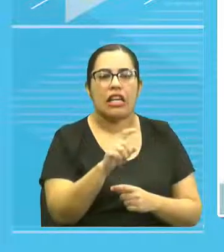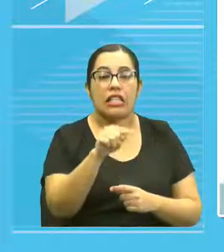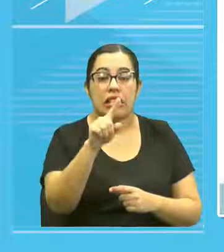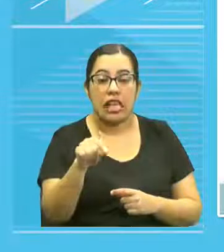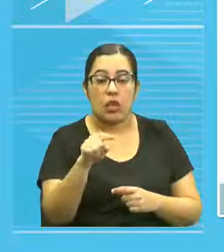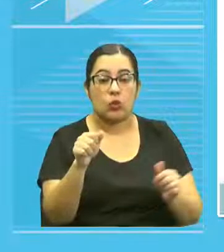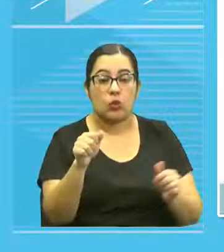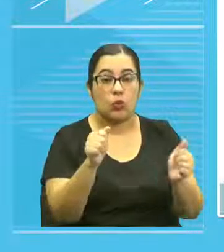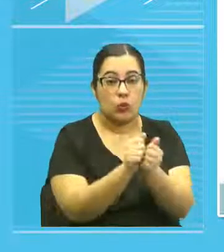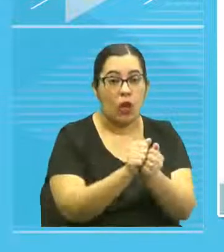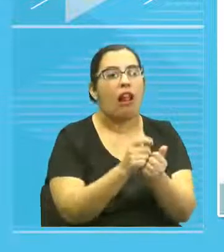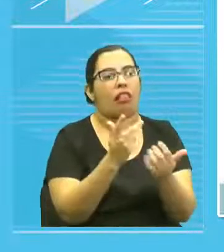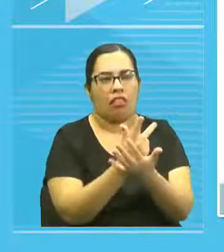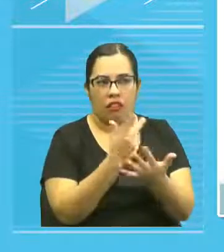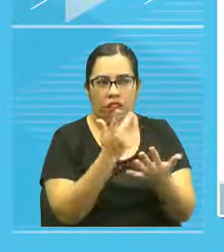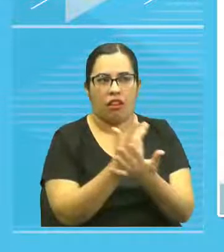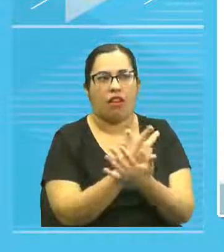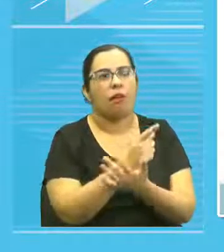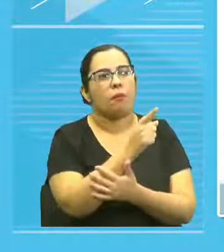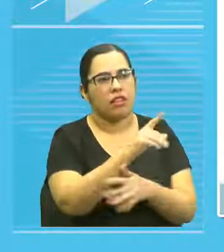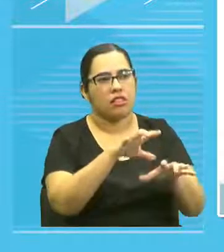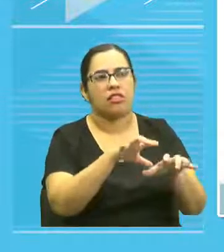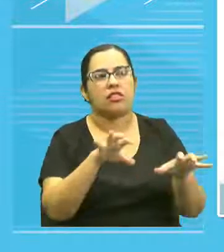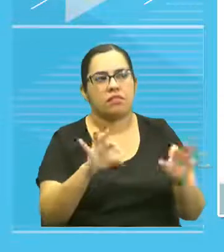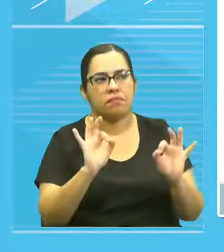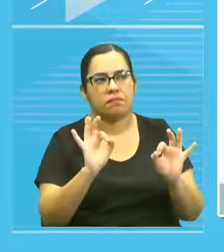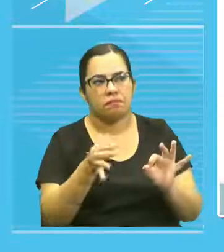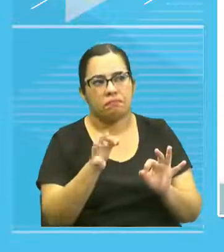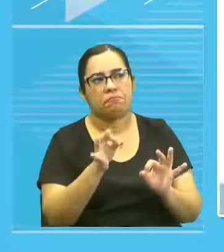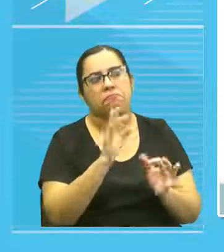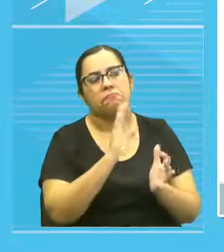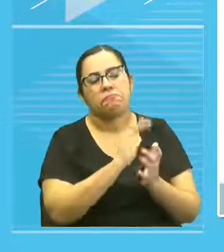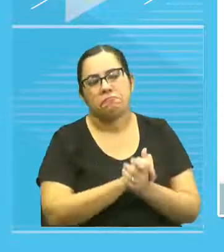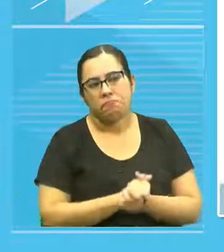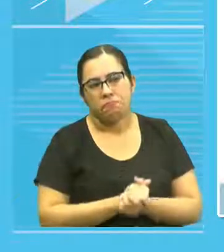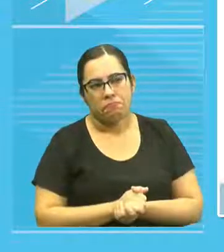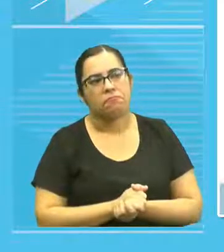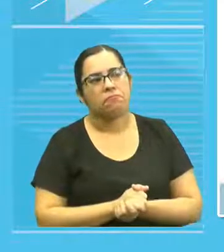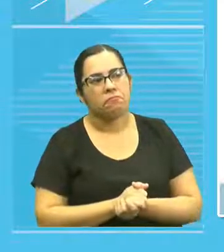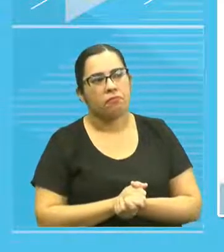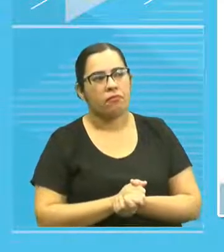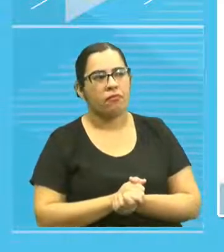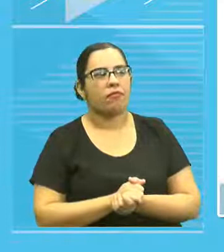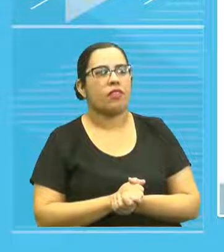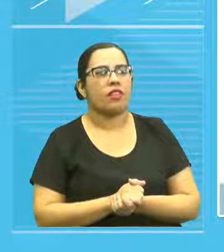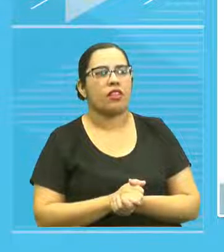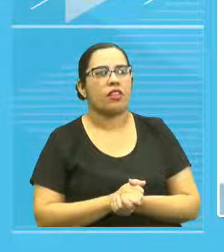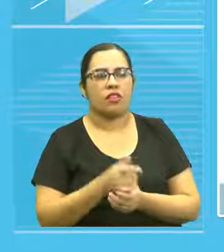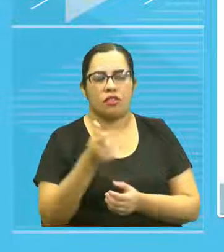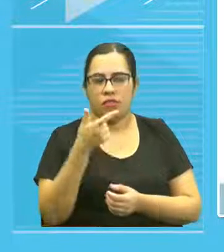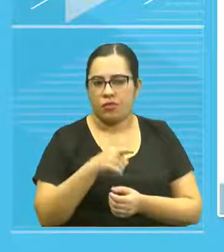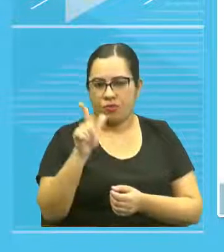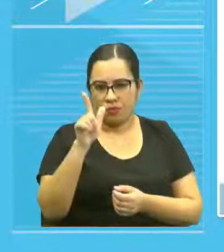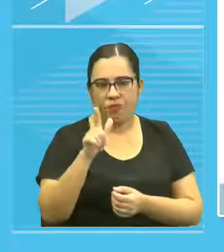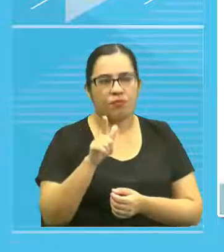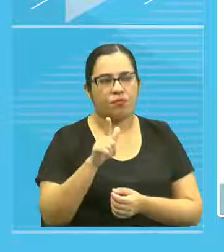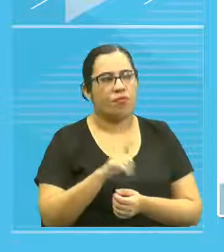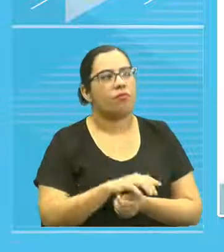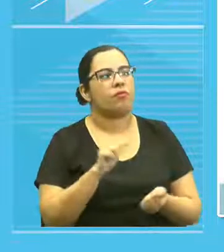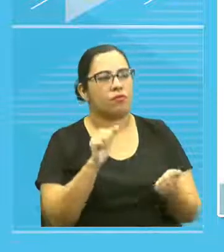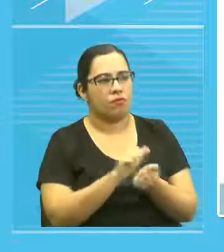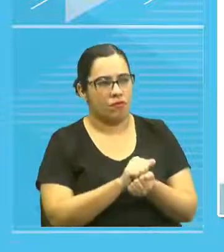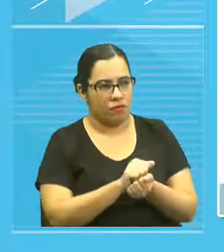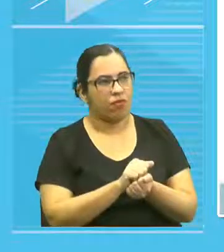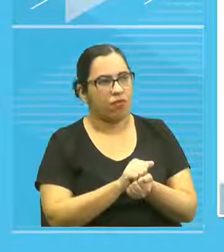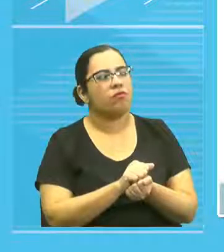pronome relativo pelo qual passo todo dia é isso porque aqui aí tem esse porque aí que o Gabriel tá usando um porque